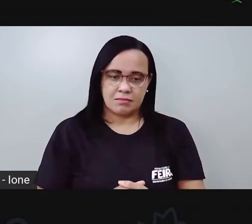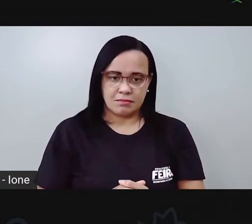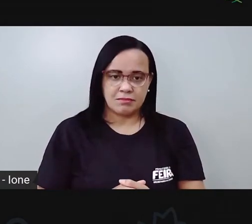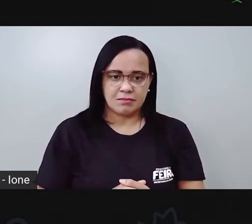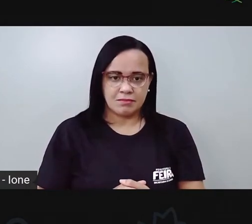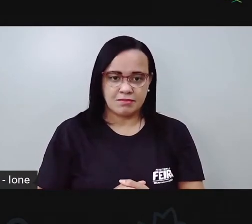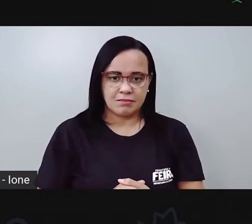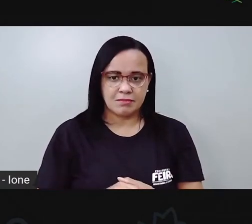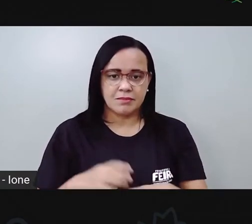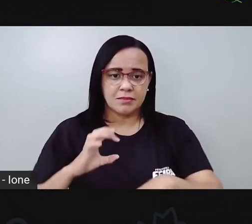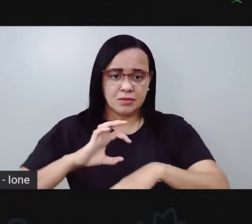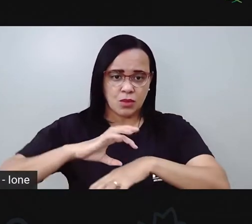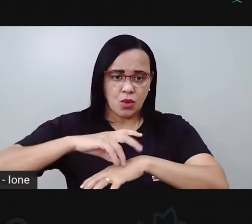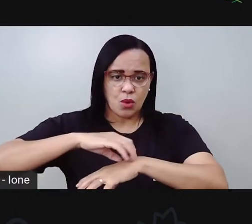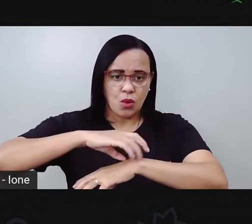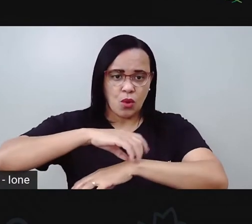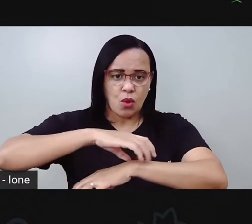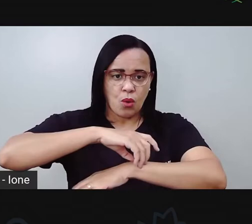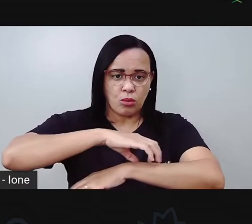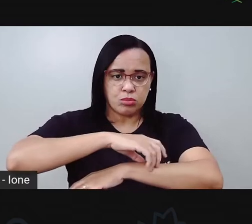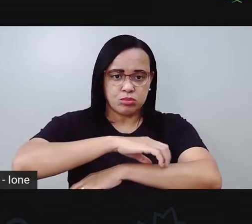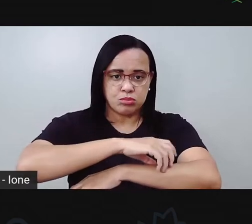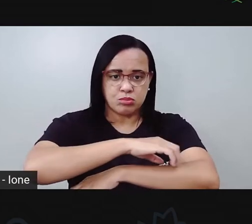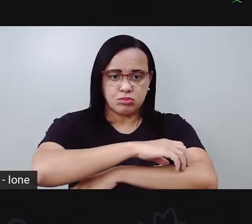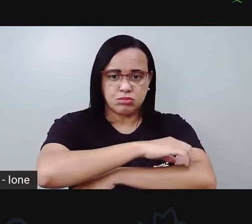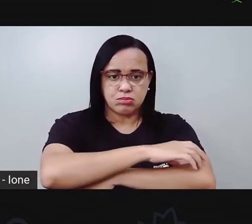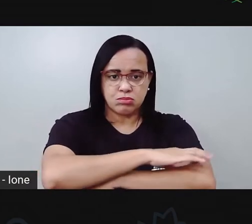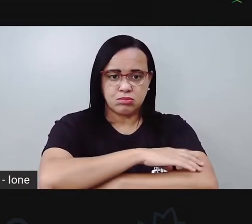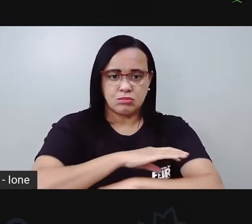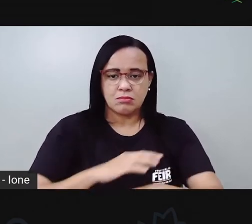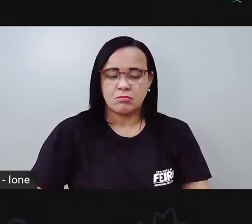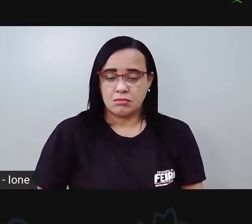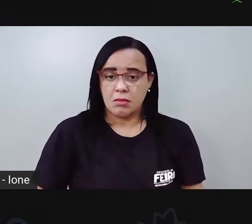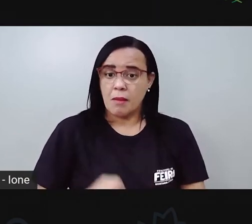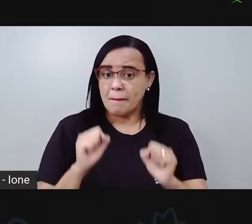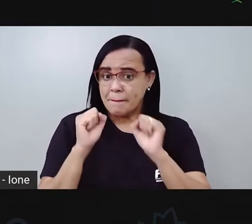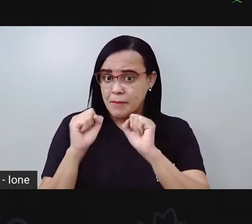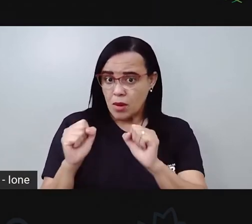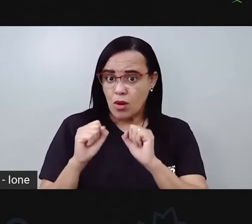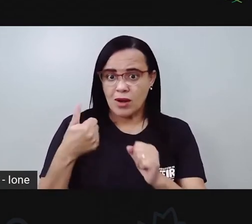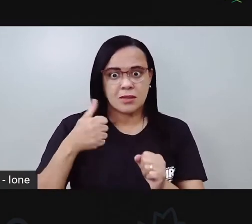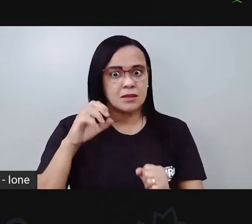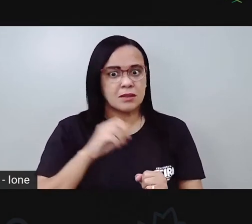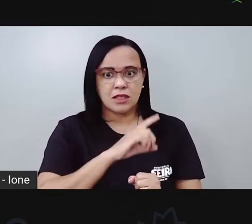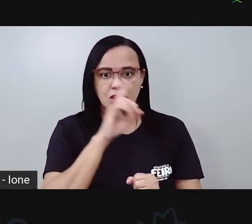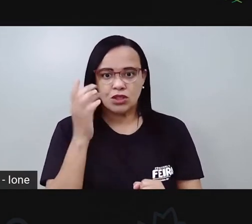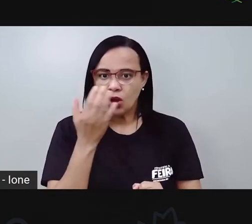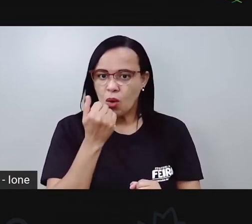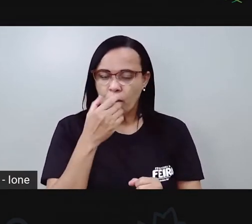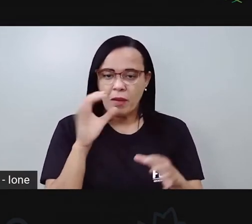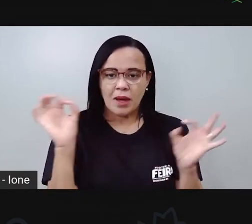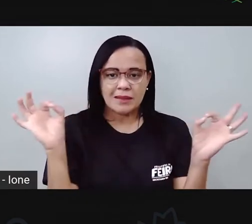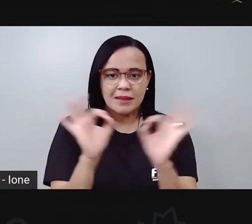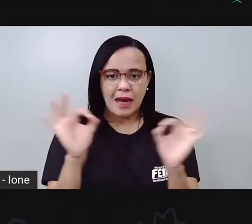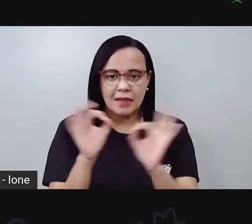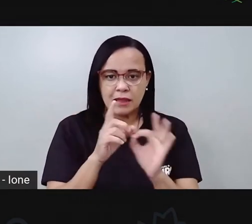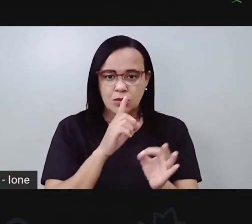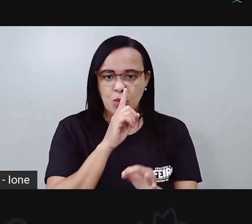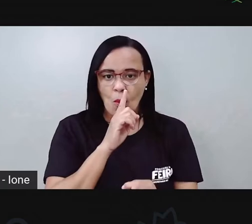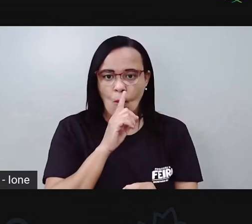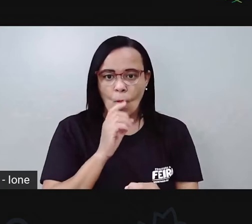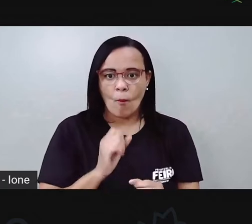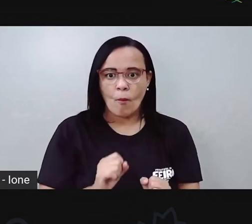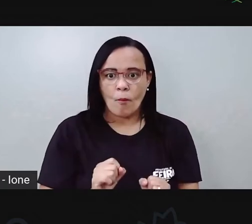também que as aranhas podem ficar até 100 dias tem que se alimentar Nossa quanta coisa interessante